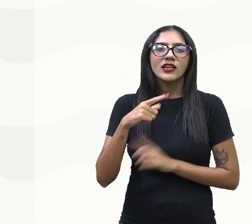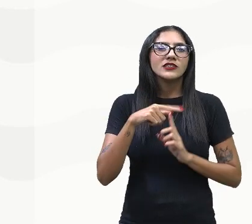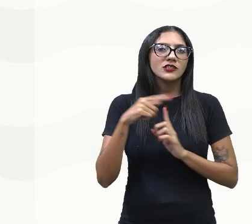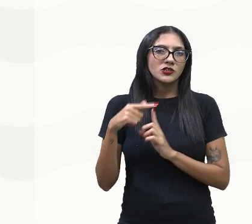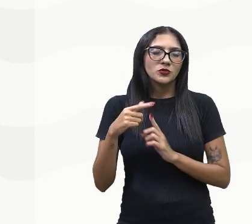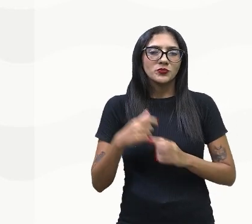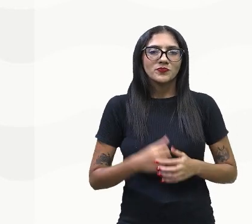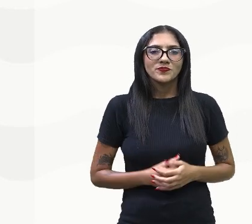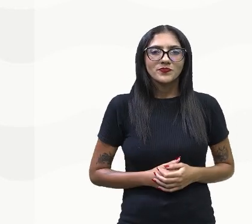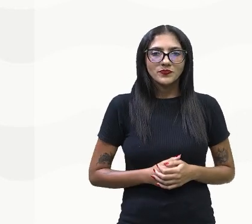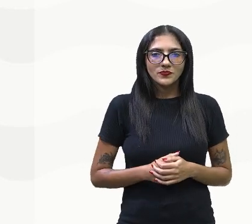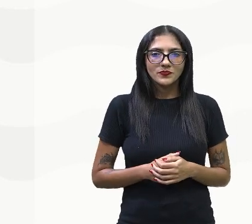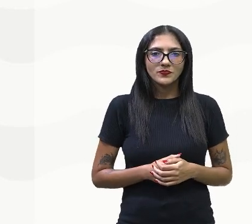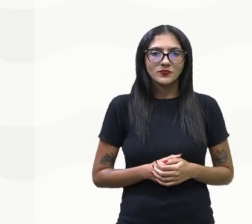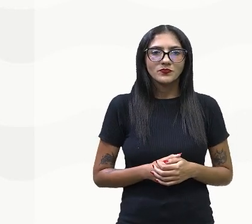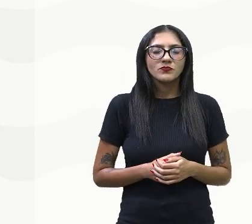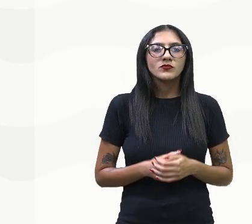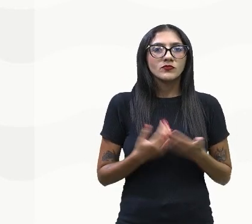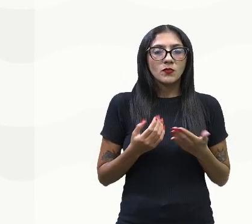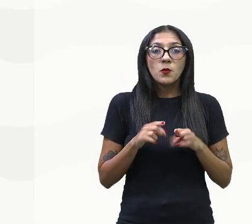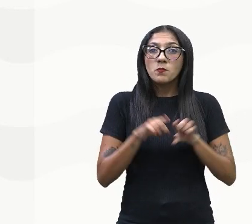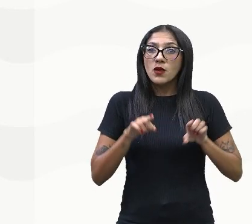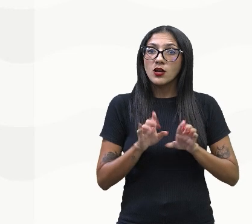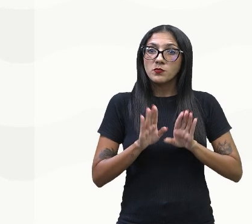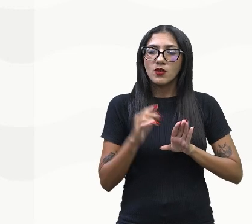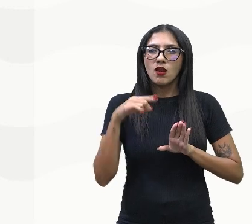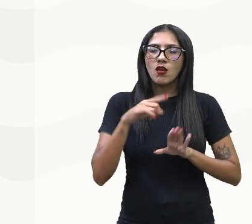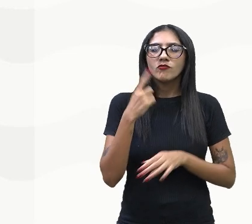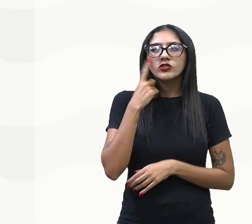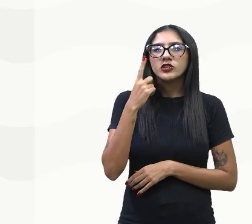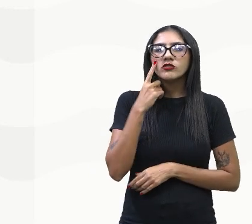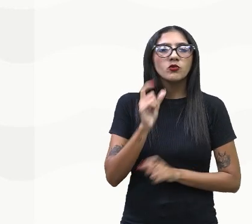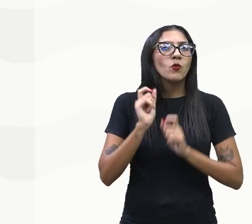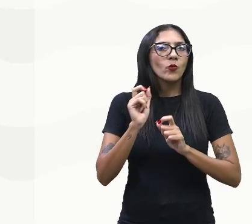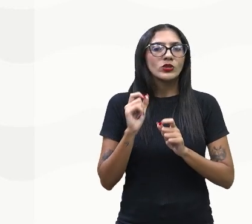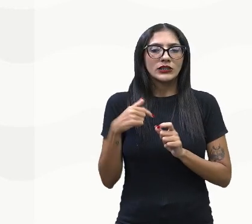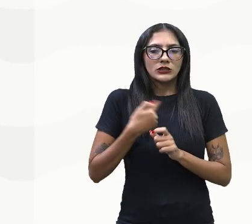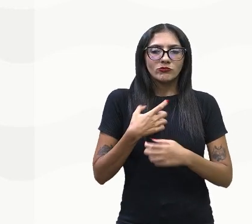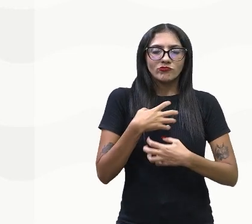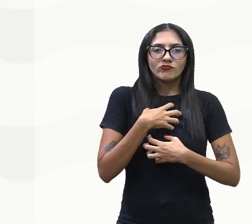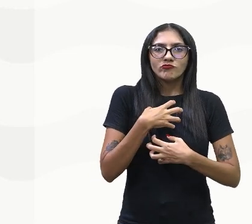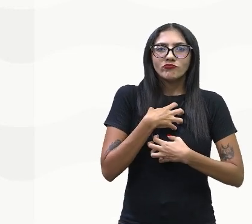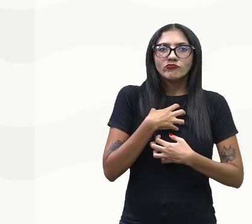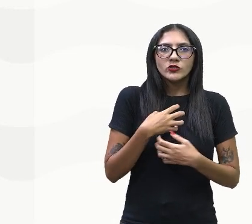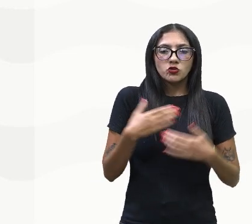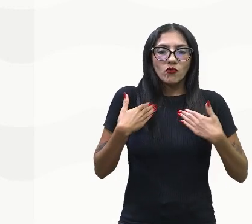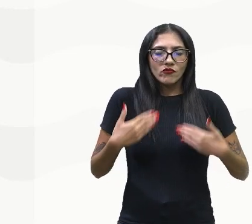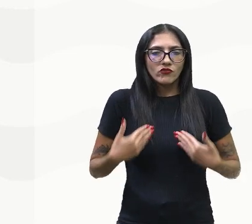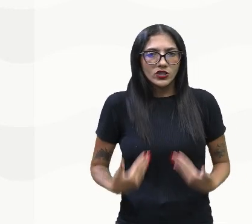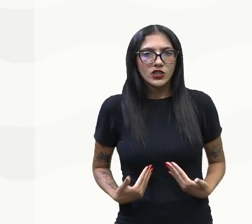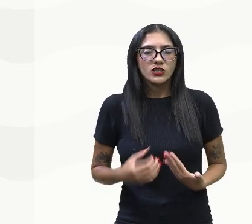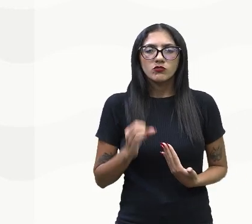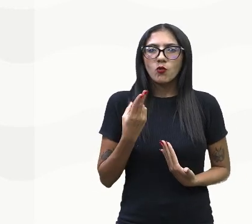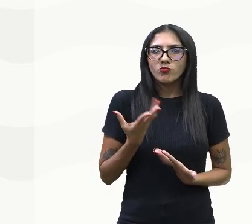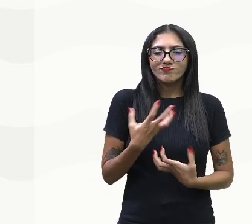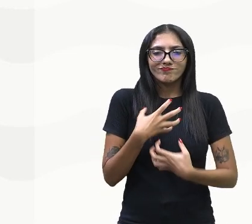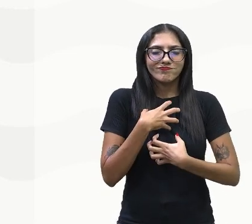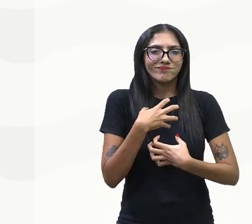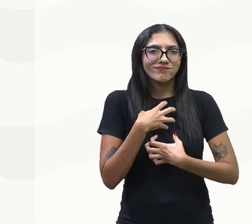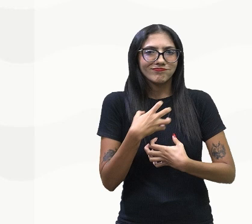aqui comigo os reflexos no nosso corpo, seja no físico, seja no